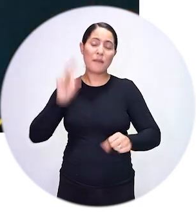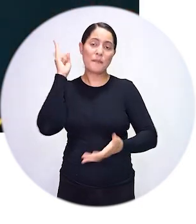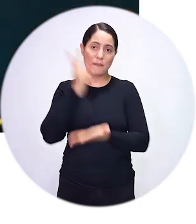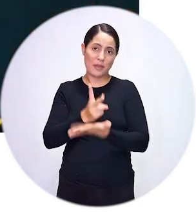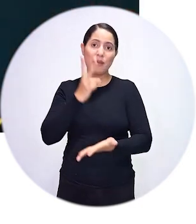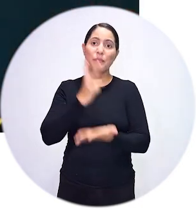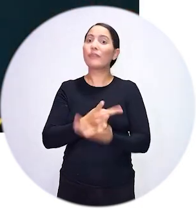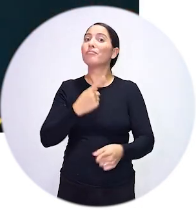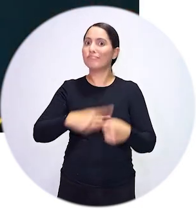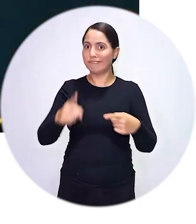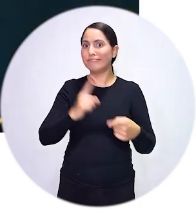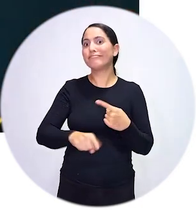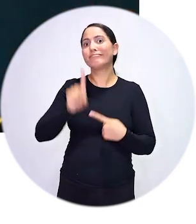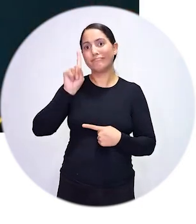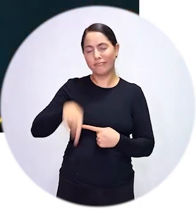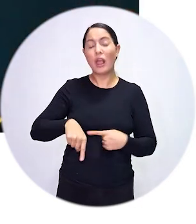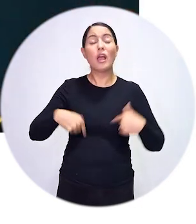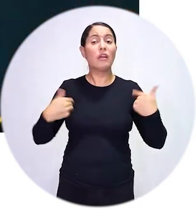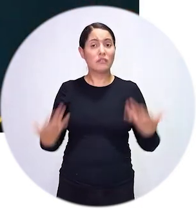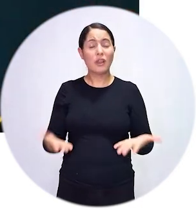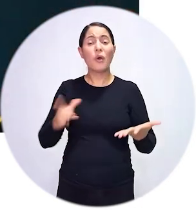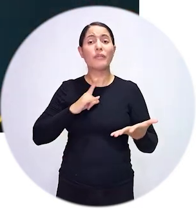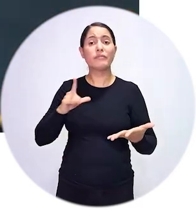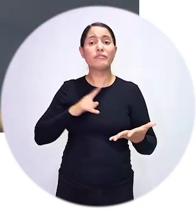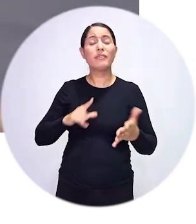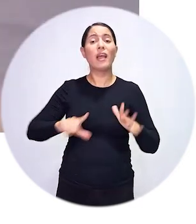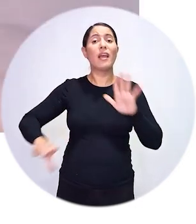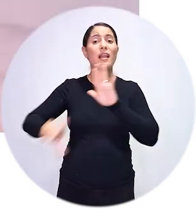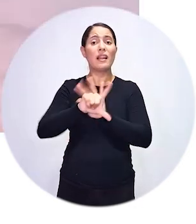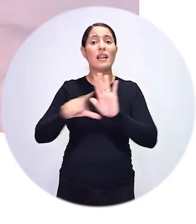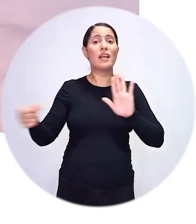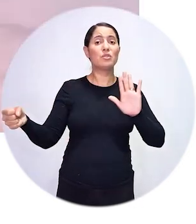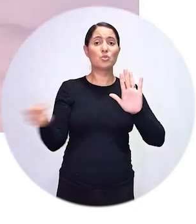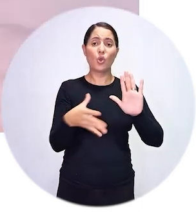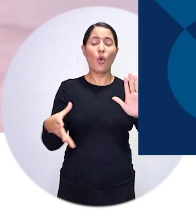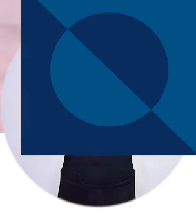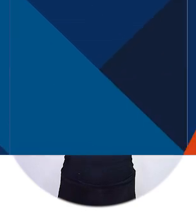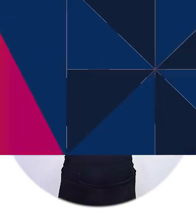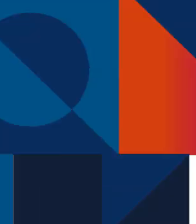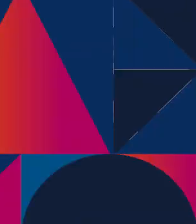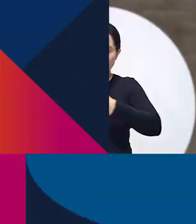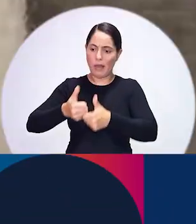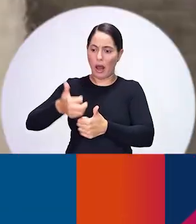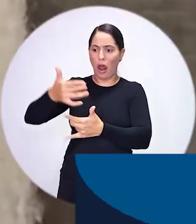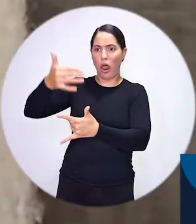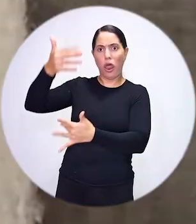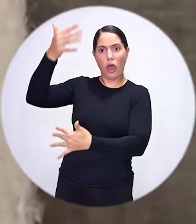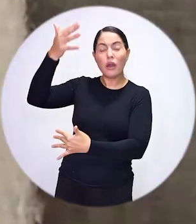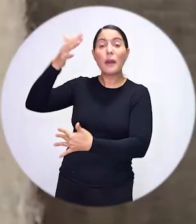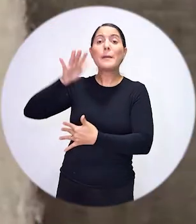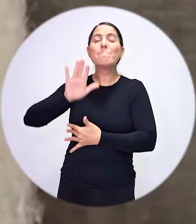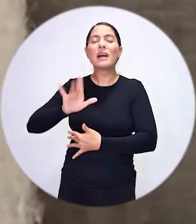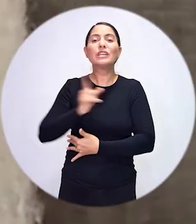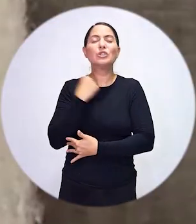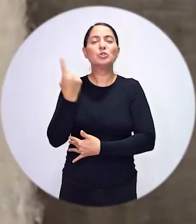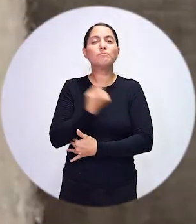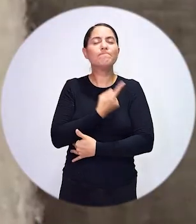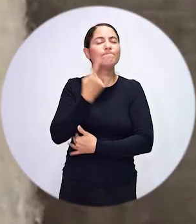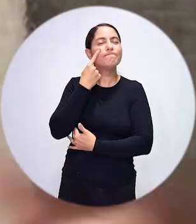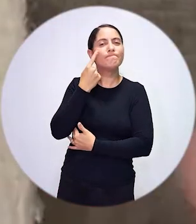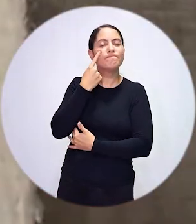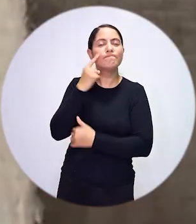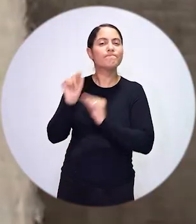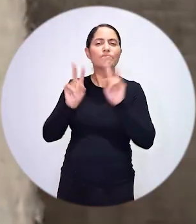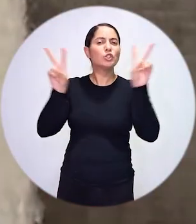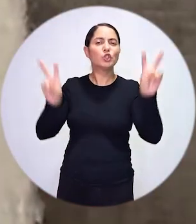sistêmico. A Comissão de Direito Digital da OAB, ela acompanha todas essas novas legislações, né? E como é um tema bastante amplo, nós acompanhamos